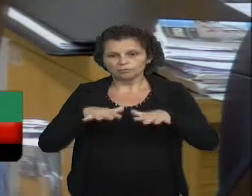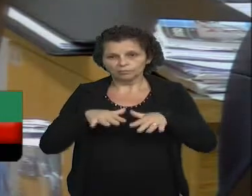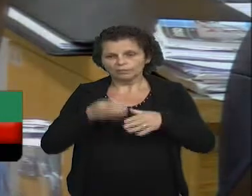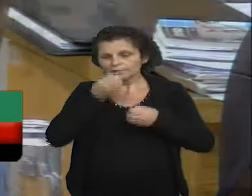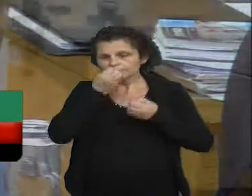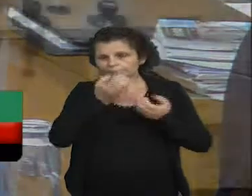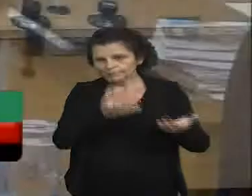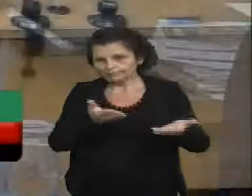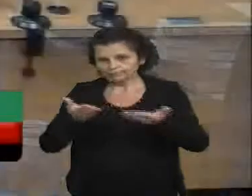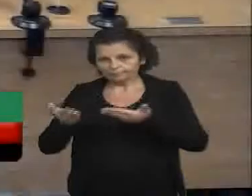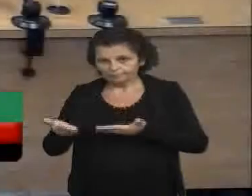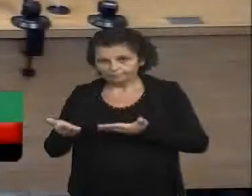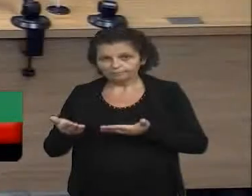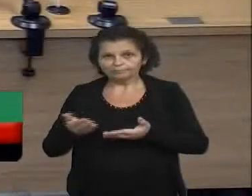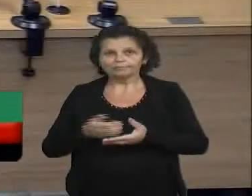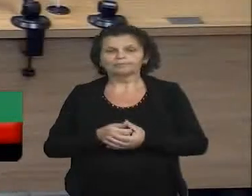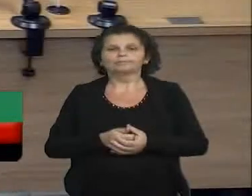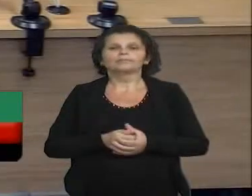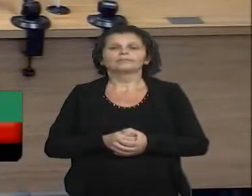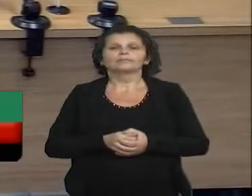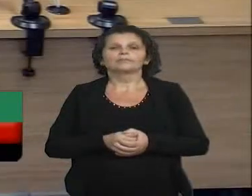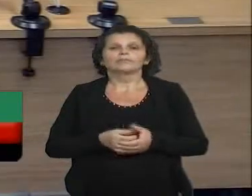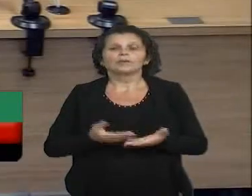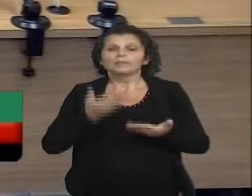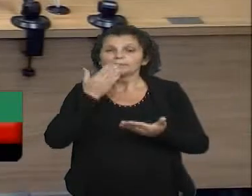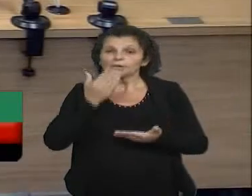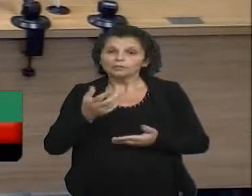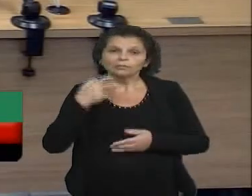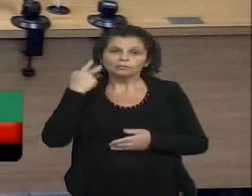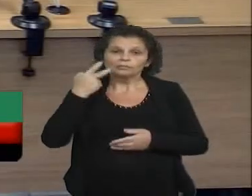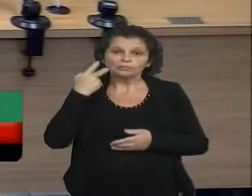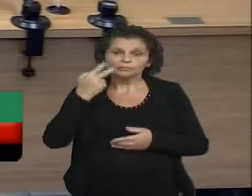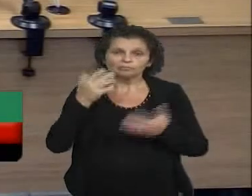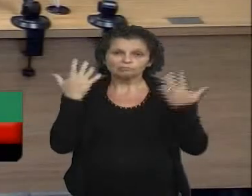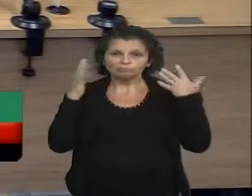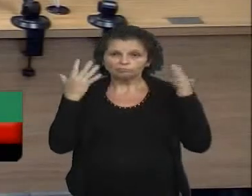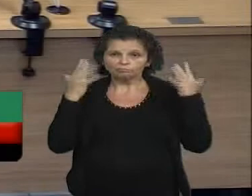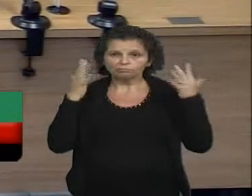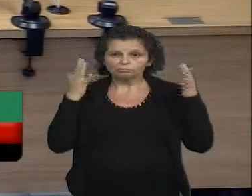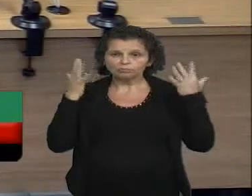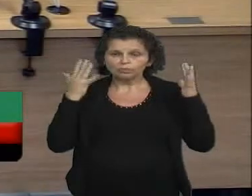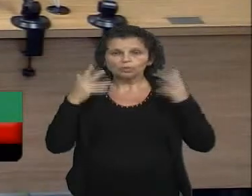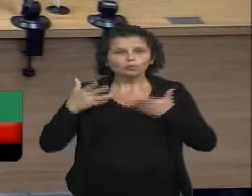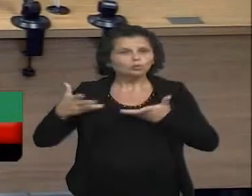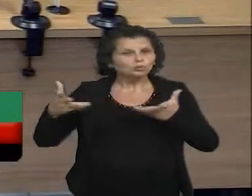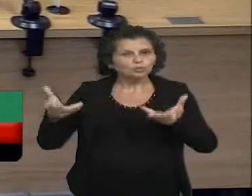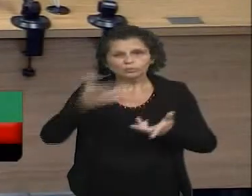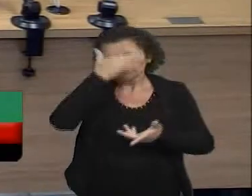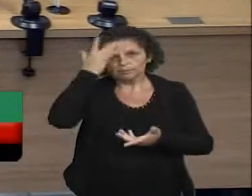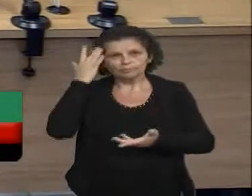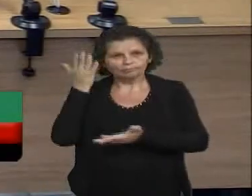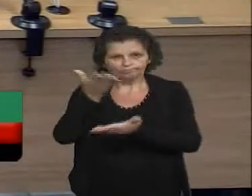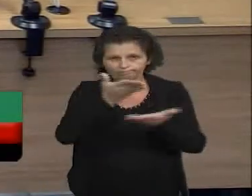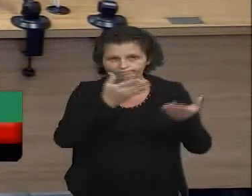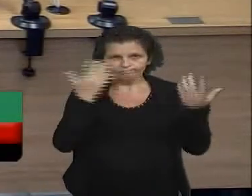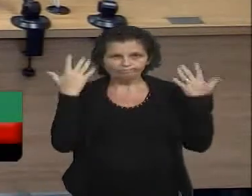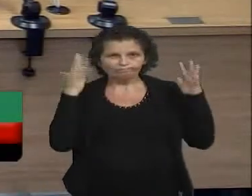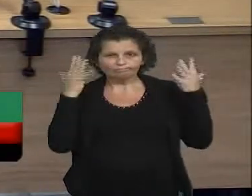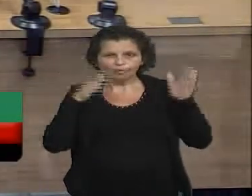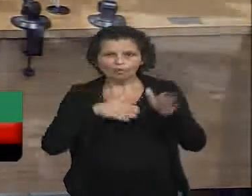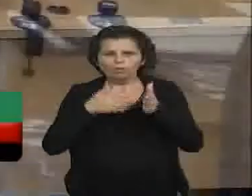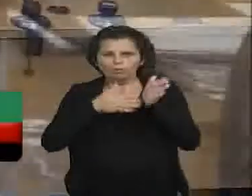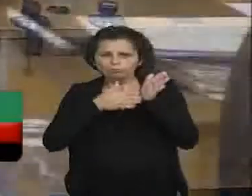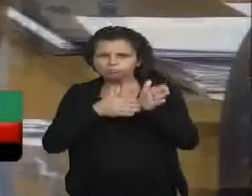Sejam bem-vindos à Câmara Municipal. Quero pedir aos senhores vereadores uma salva de palmas a todos os presentes aqui hoje que